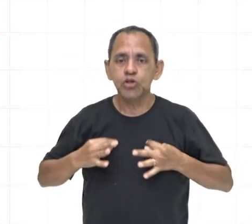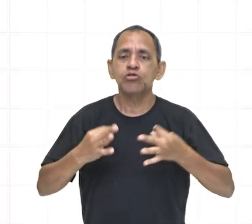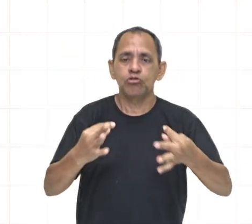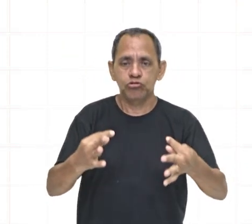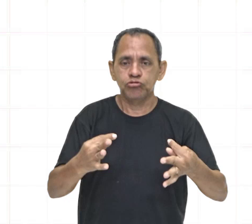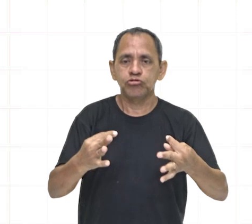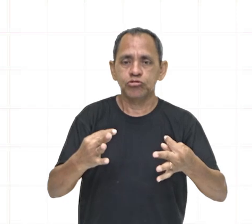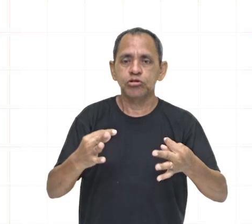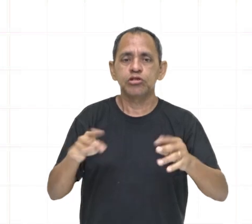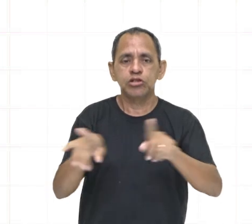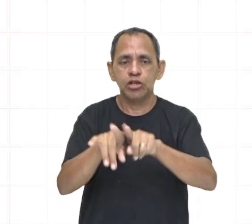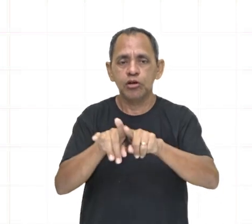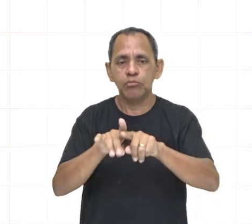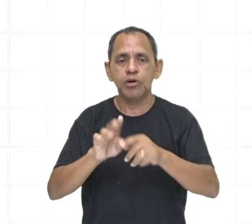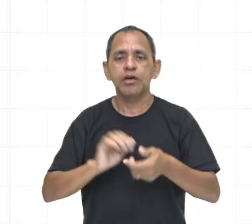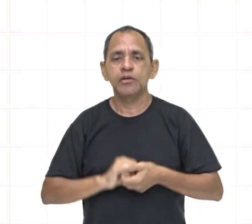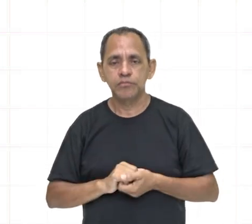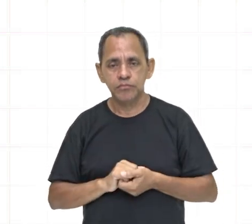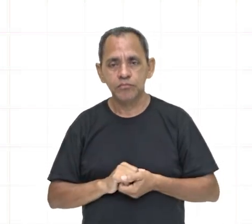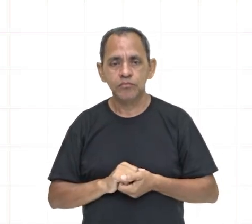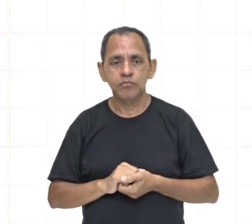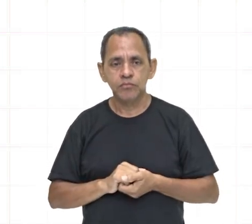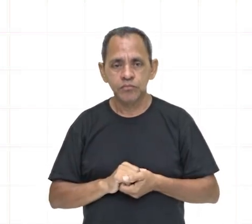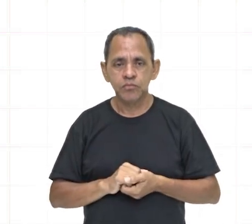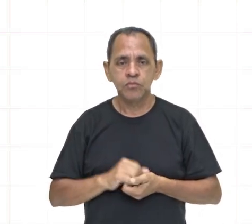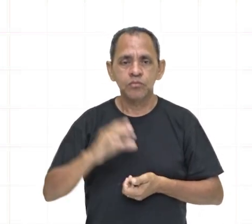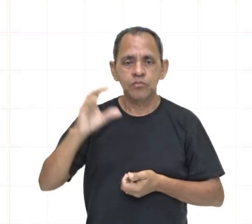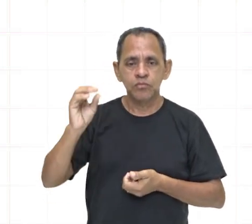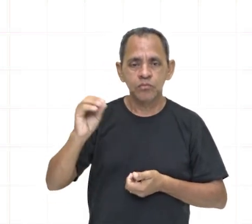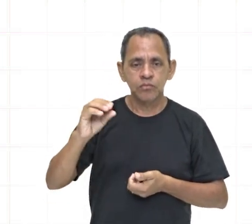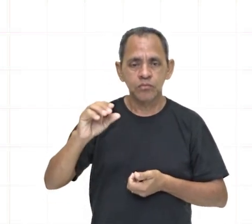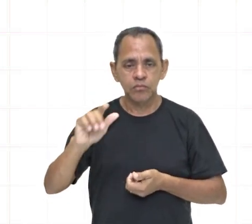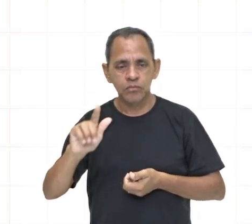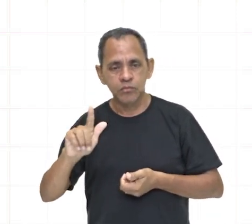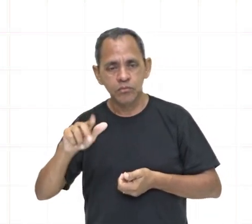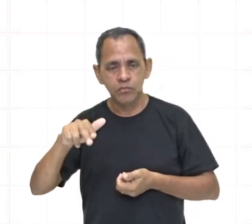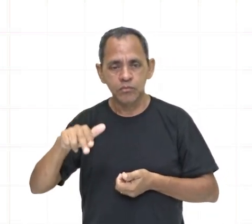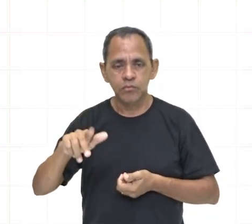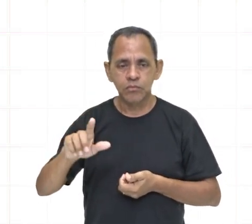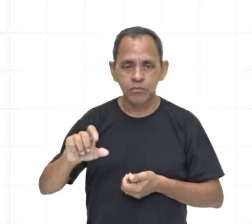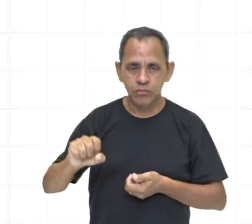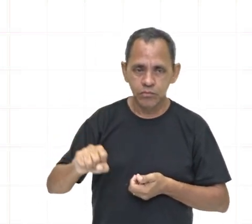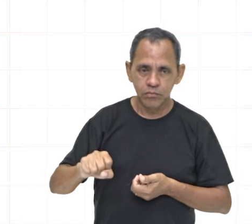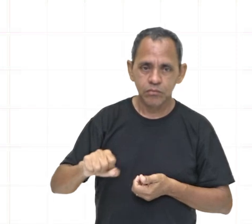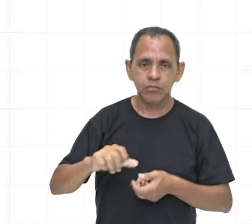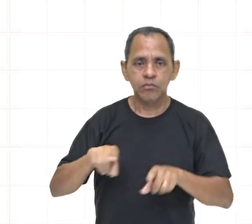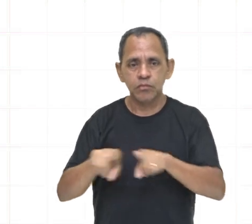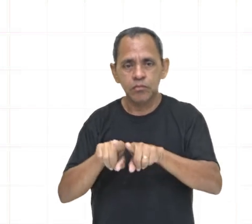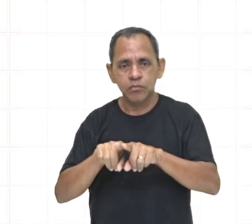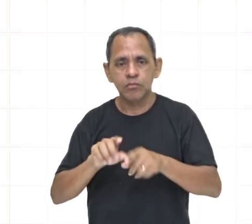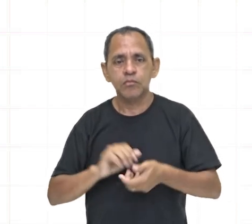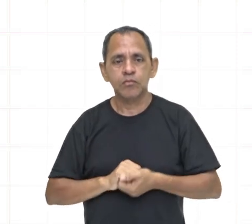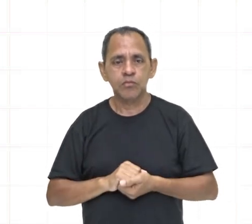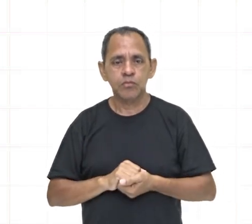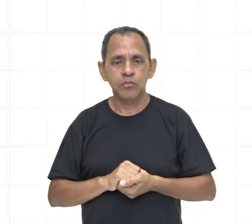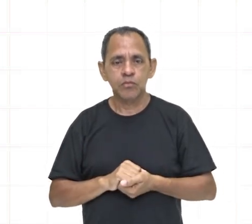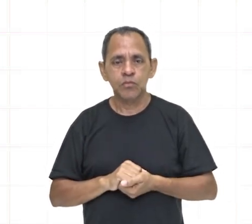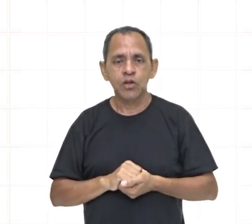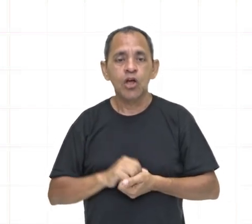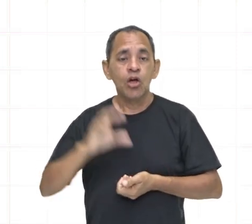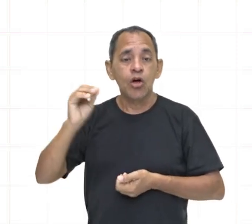geneticamente modificados, as OGMs, a biotecnologia, gente, trouxe aí a capacidade